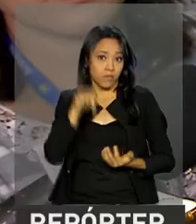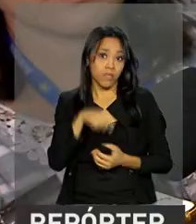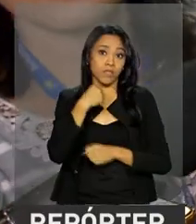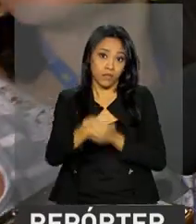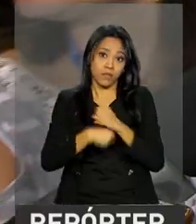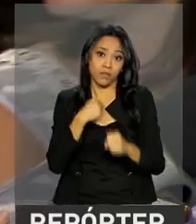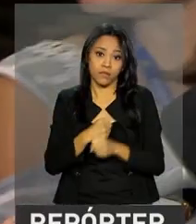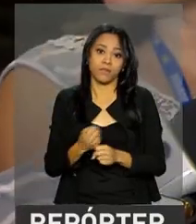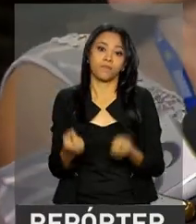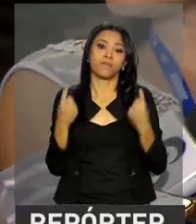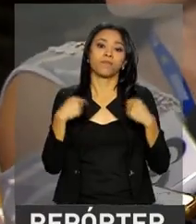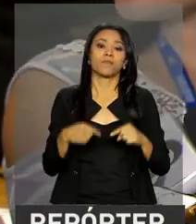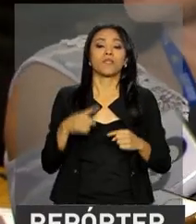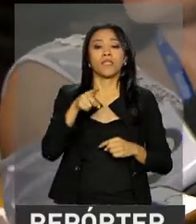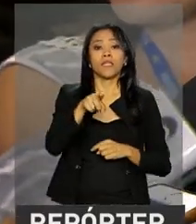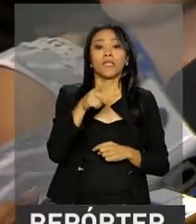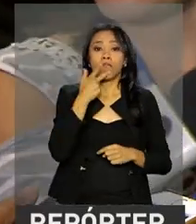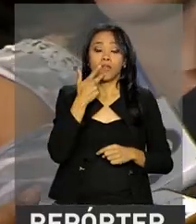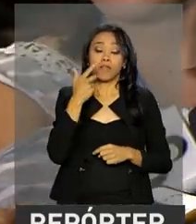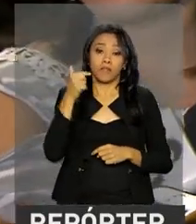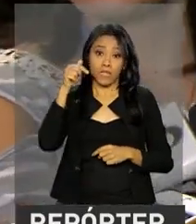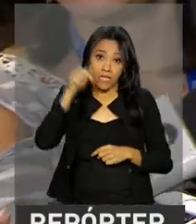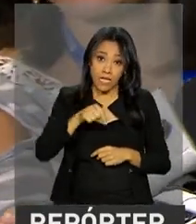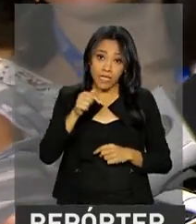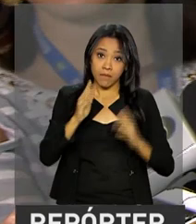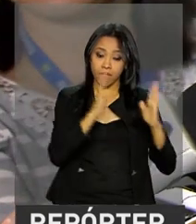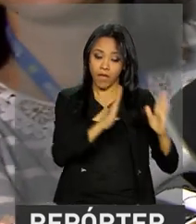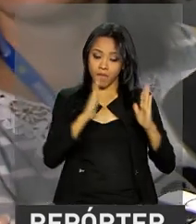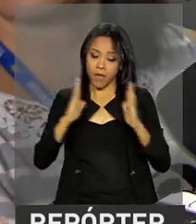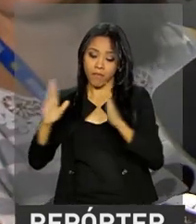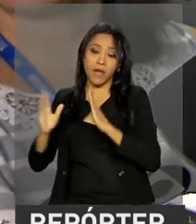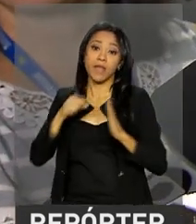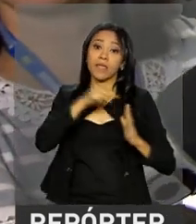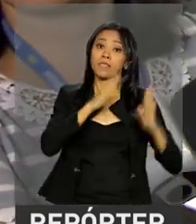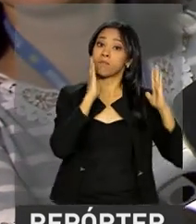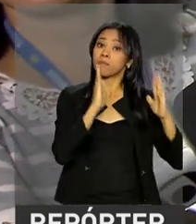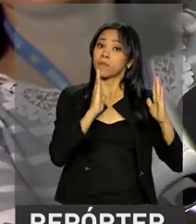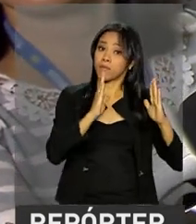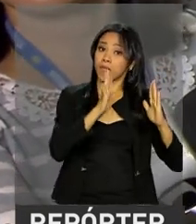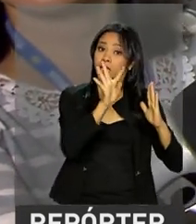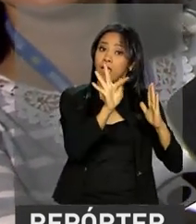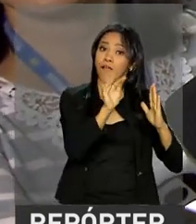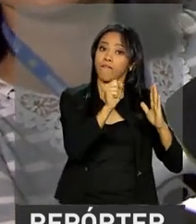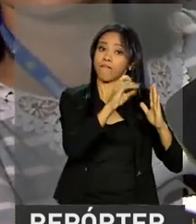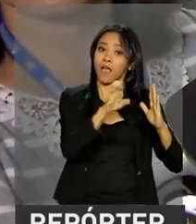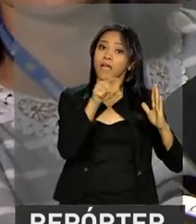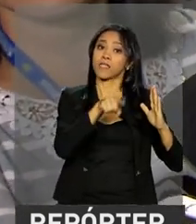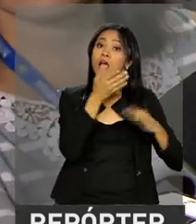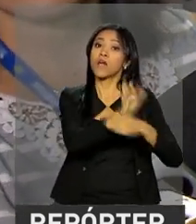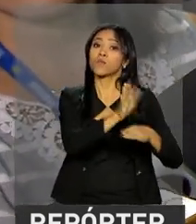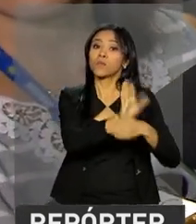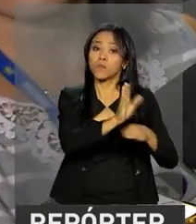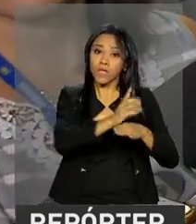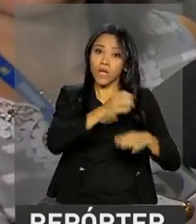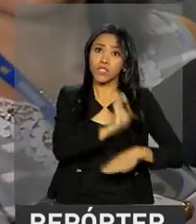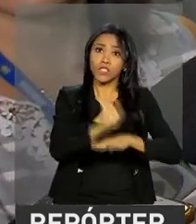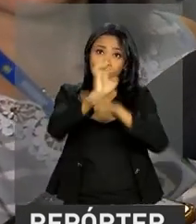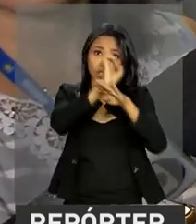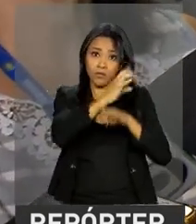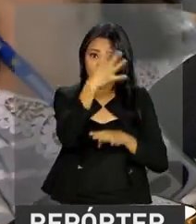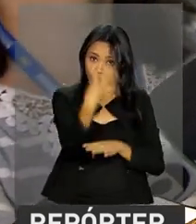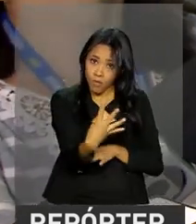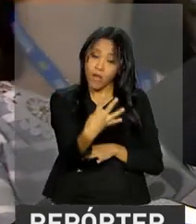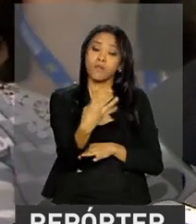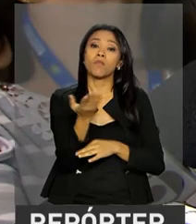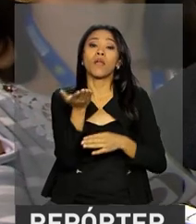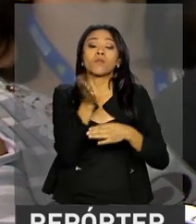ano. Nessa primeira fase nós vamos atender os estados que foram atingidos por calamidade pública esse ano. São 4 estados da federação. É